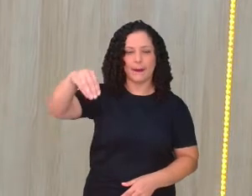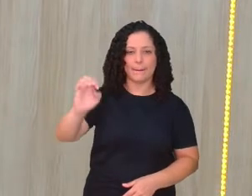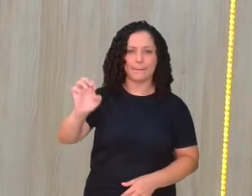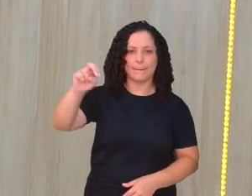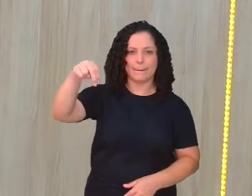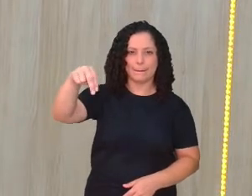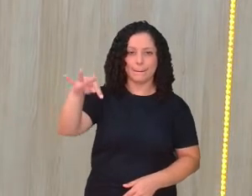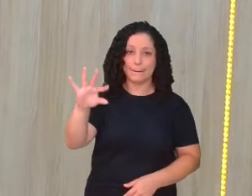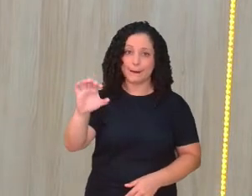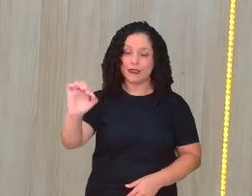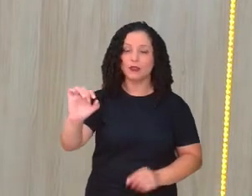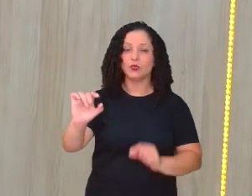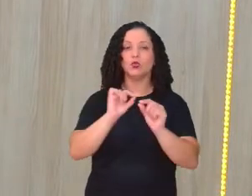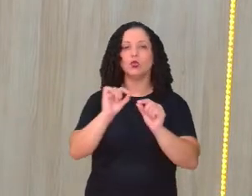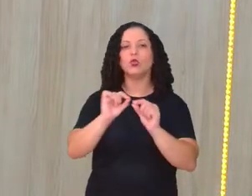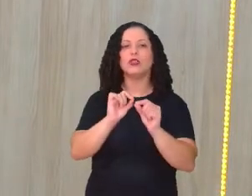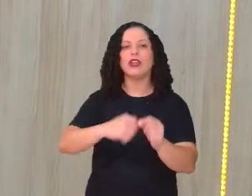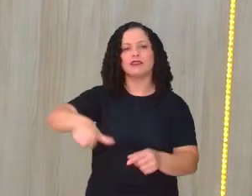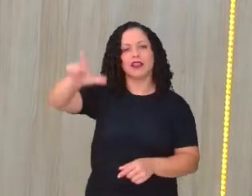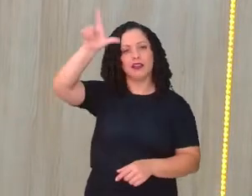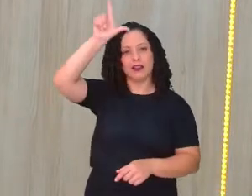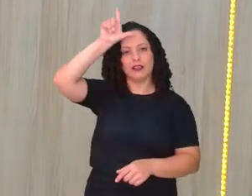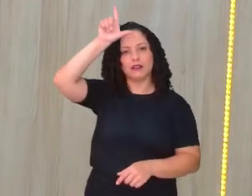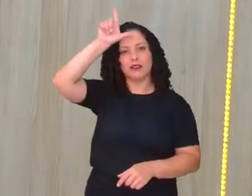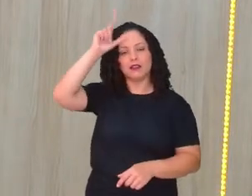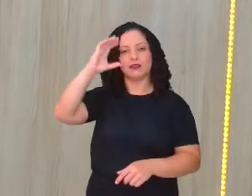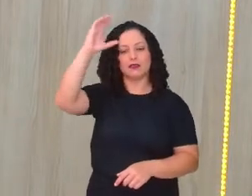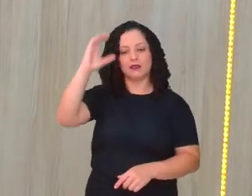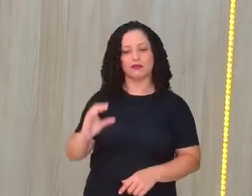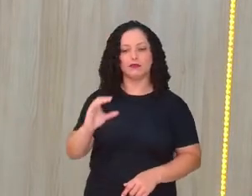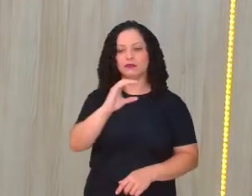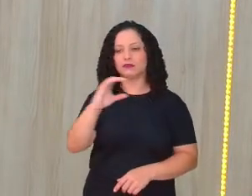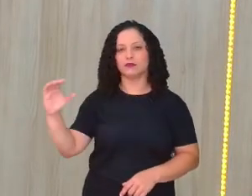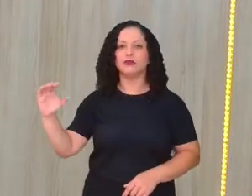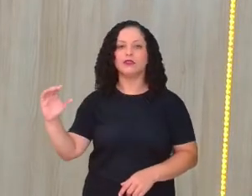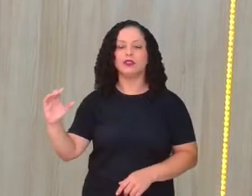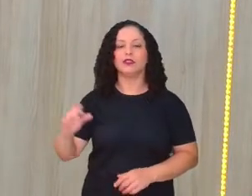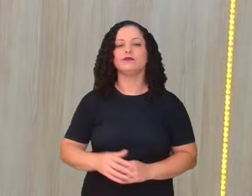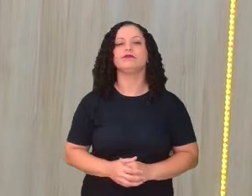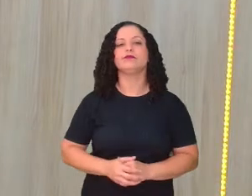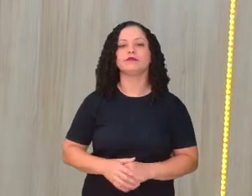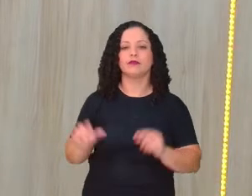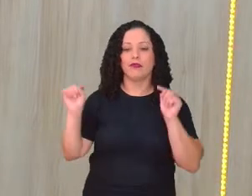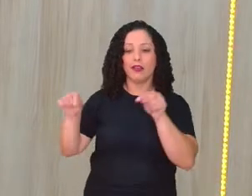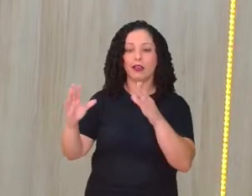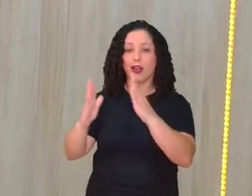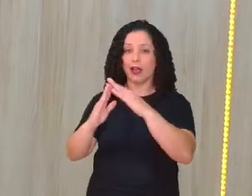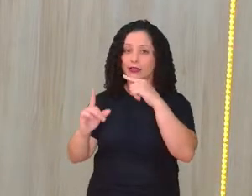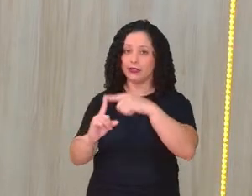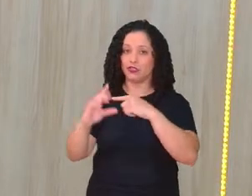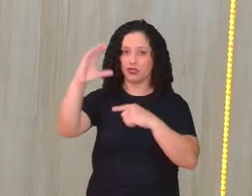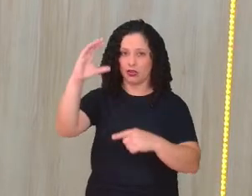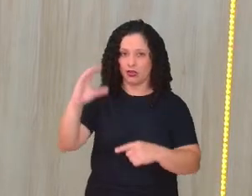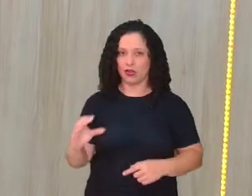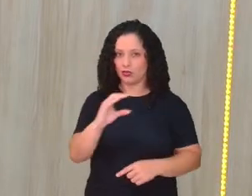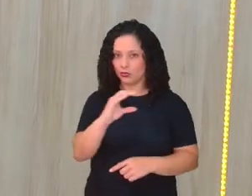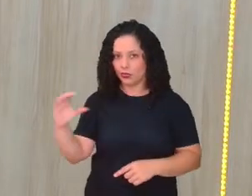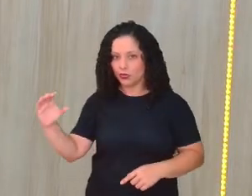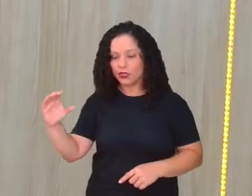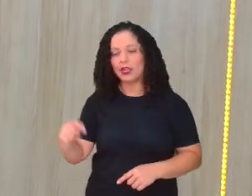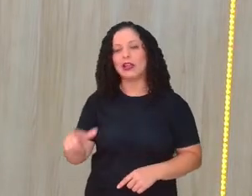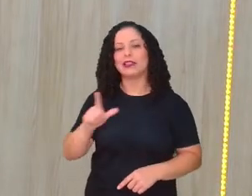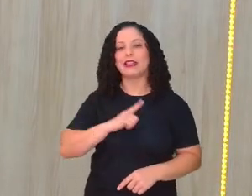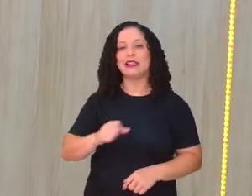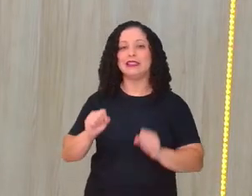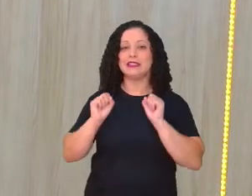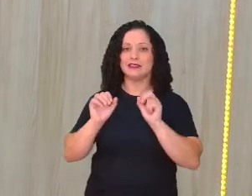igreja ela concede, então o que ela institui. Nesse sentido, né, pela Igreja Católica Apostólica Romana existem